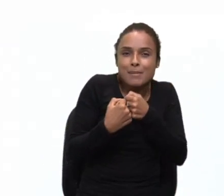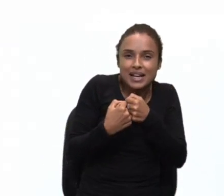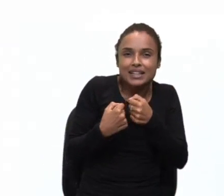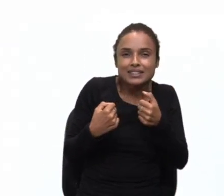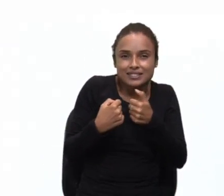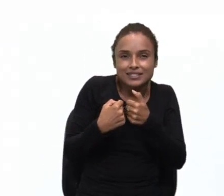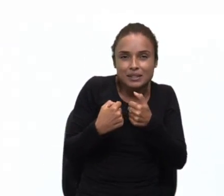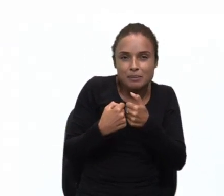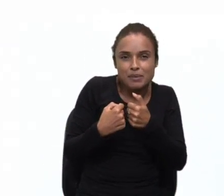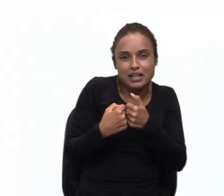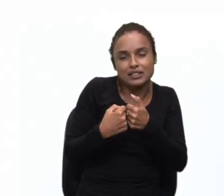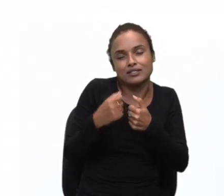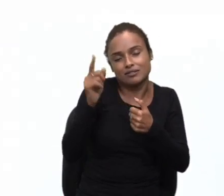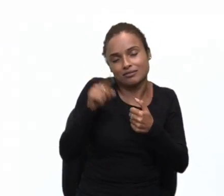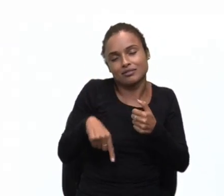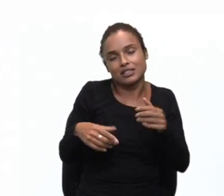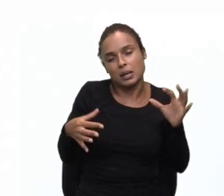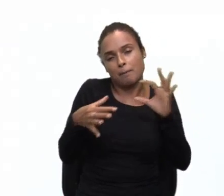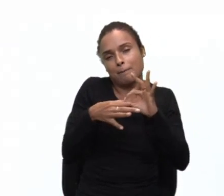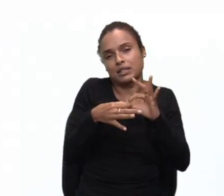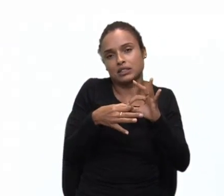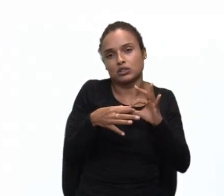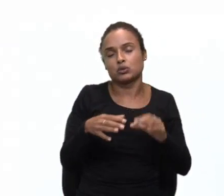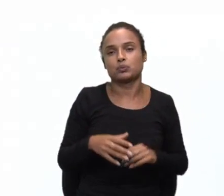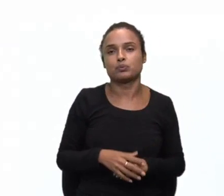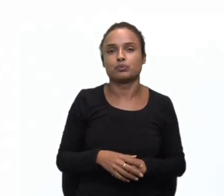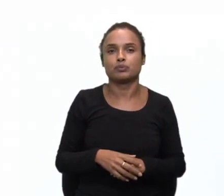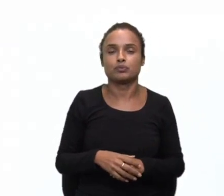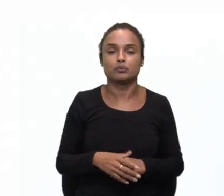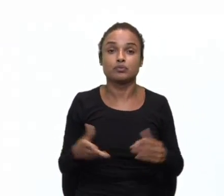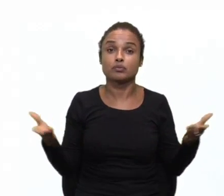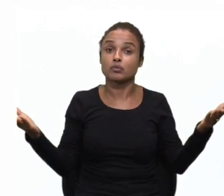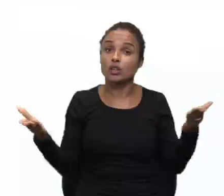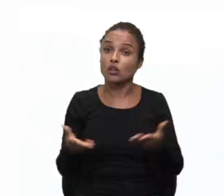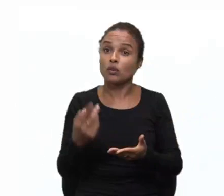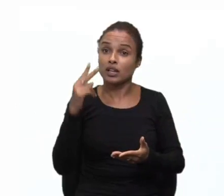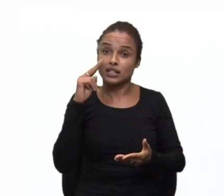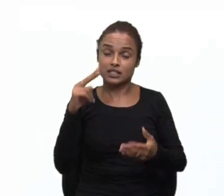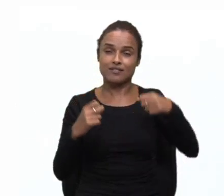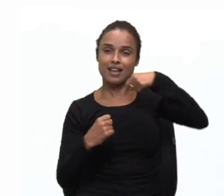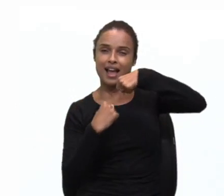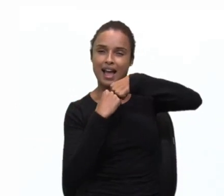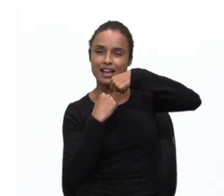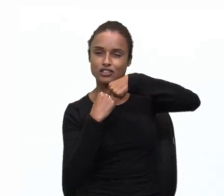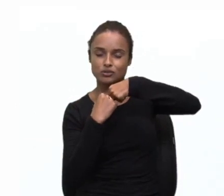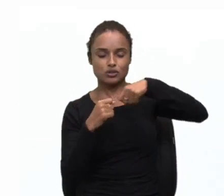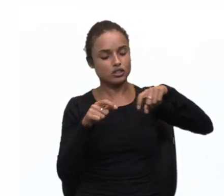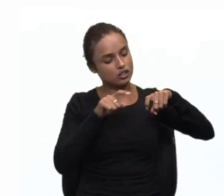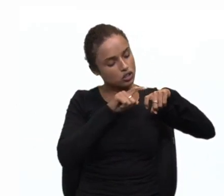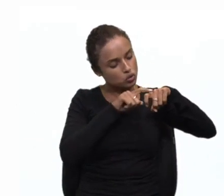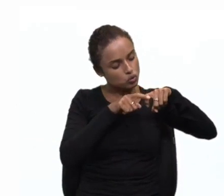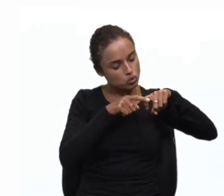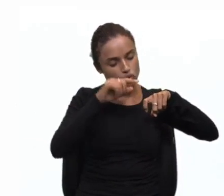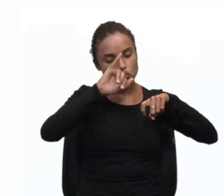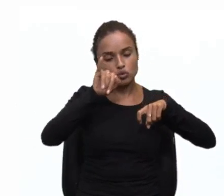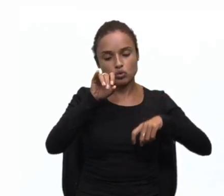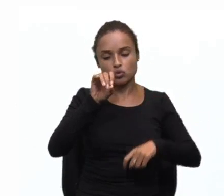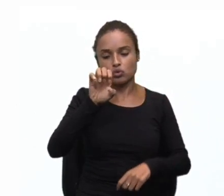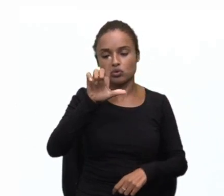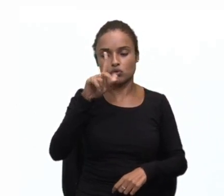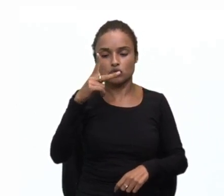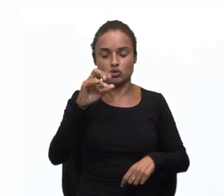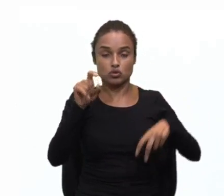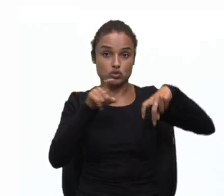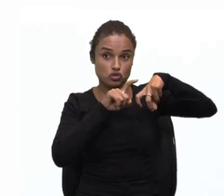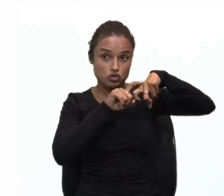Agora você vê aí a articulação do joelho. O joelho é uma articulação que ele vai ficar localizado